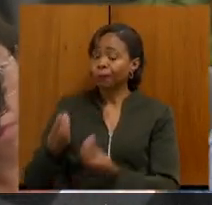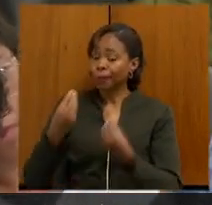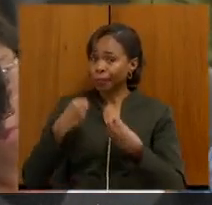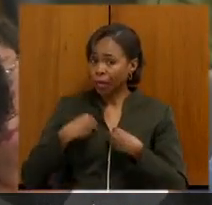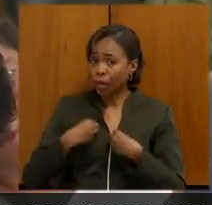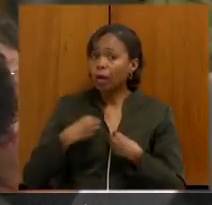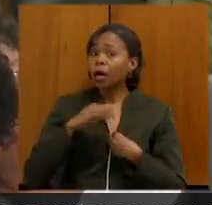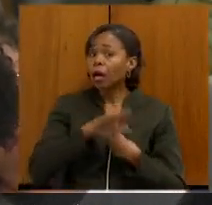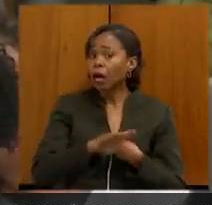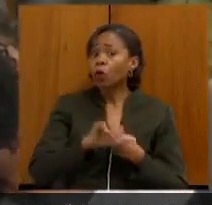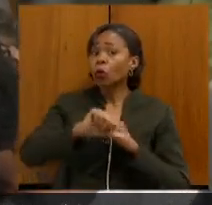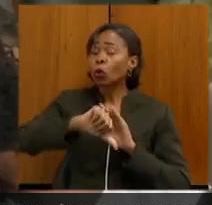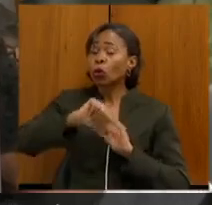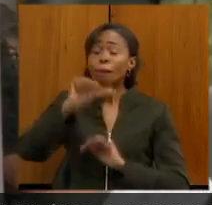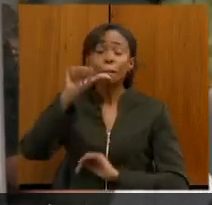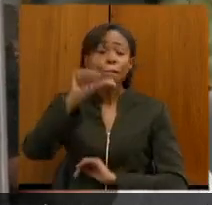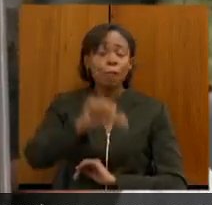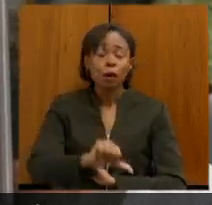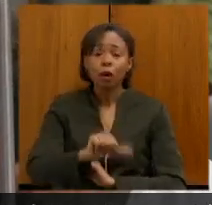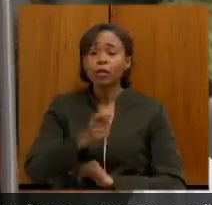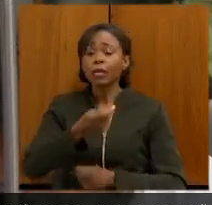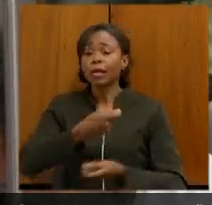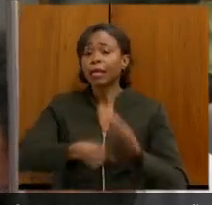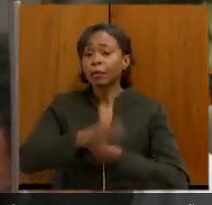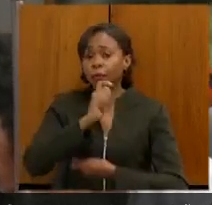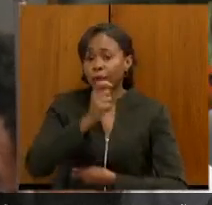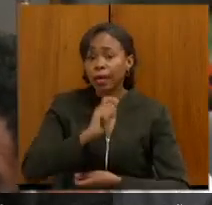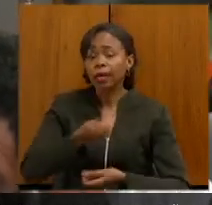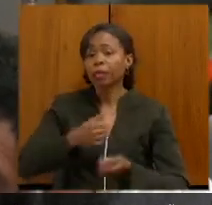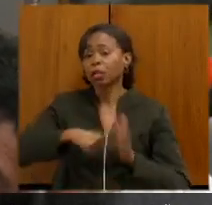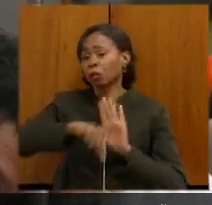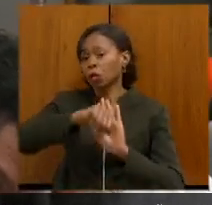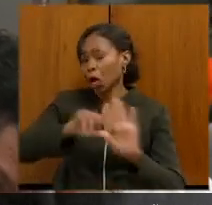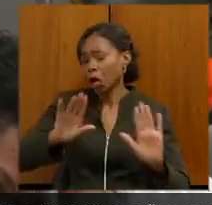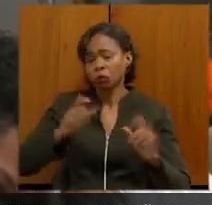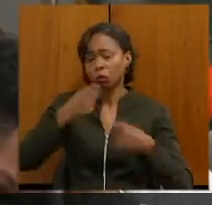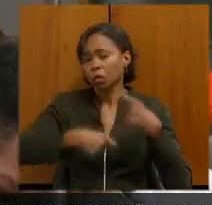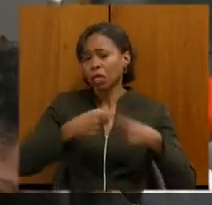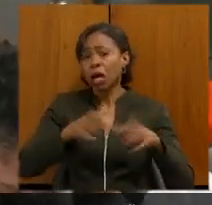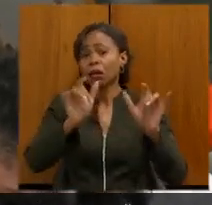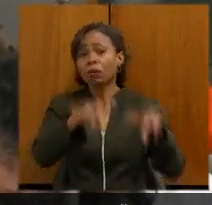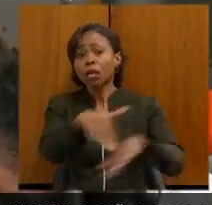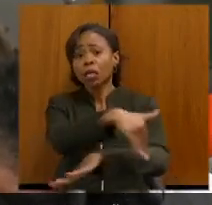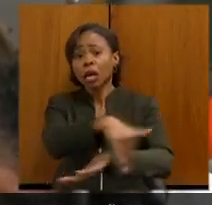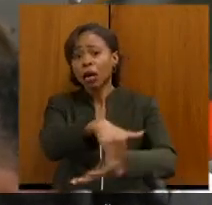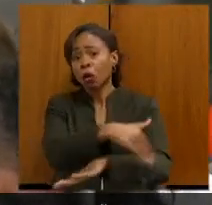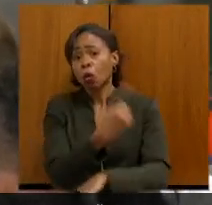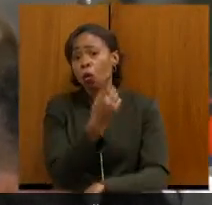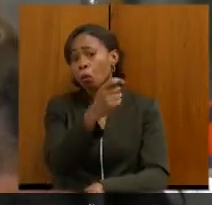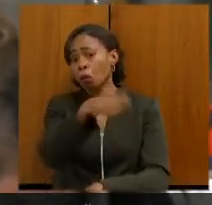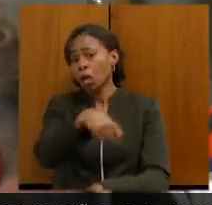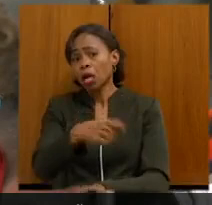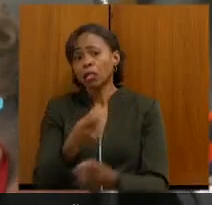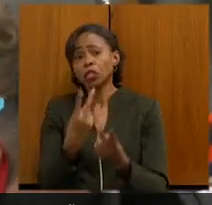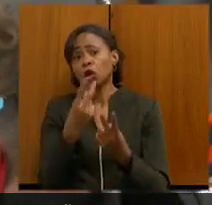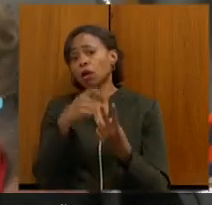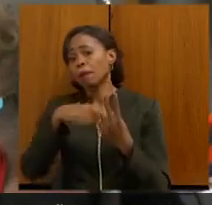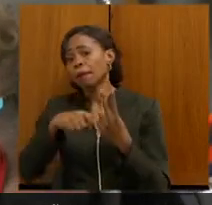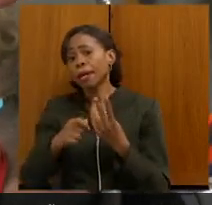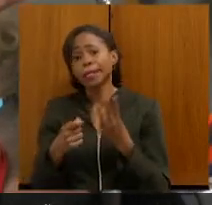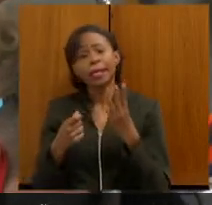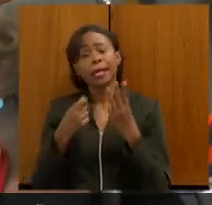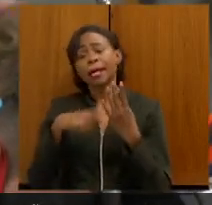pior dos Cruel eles têm direito a ficar os vagabundo na rua durante o mês durante 2 durante